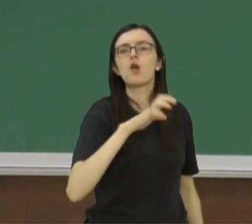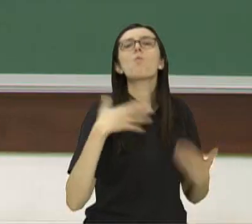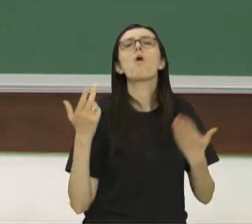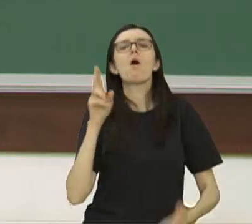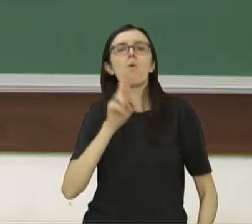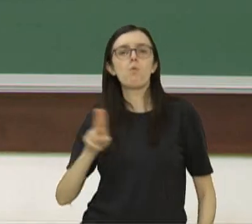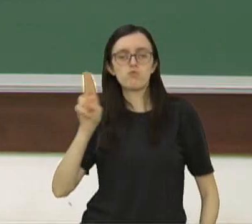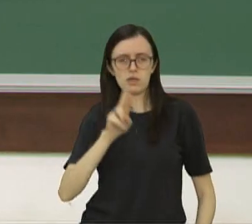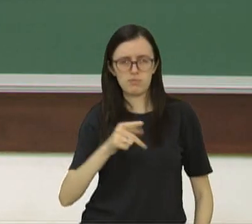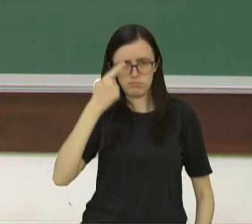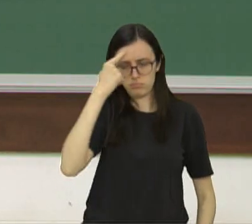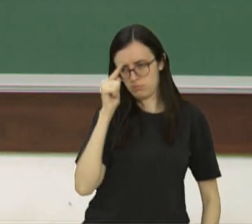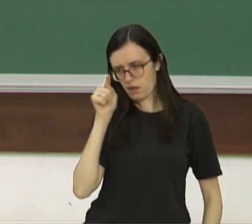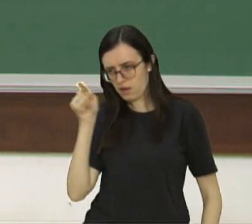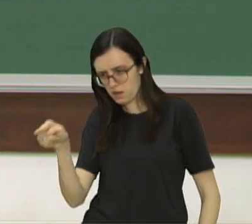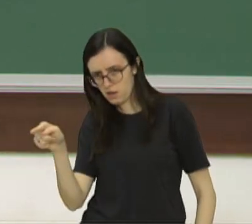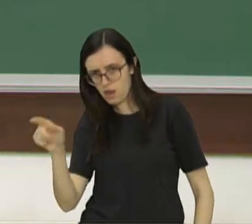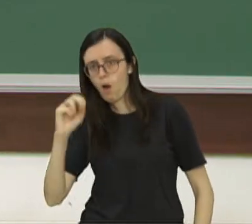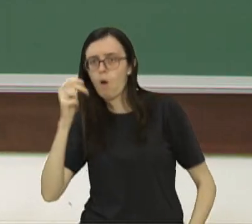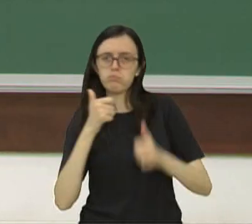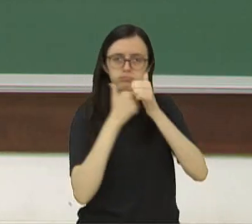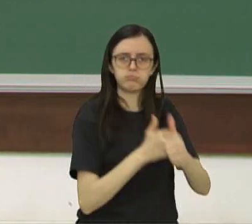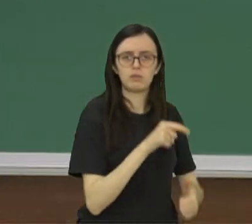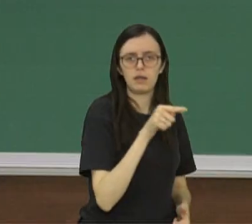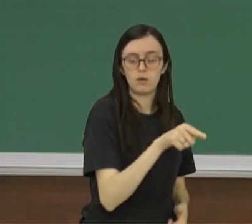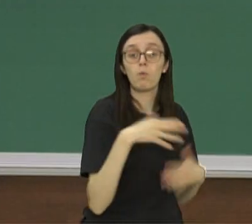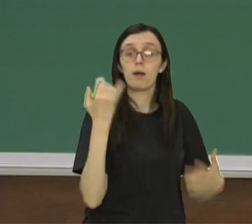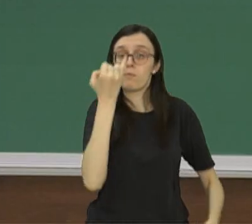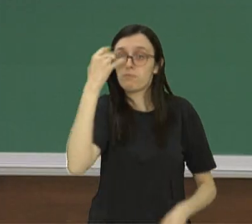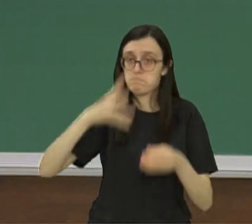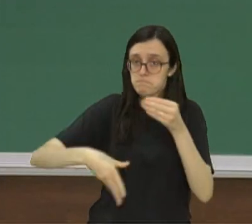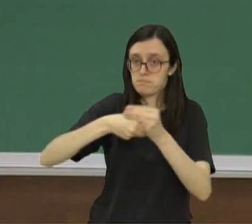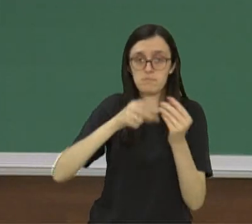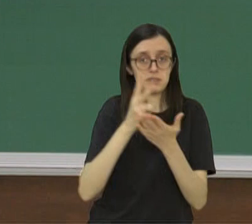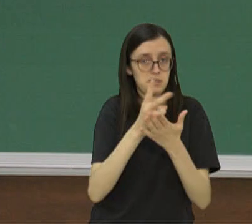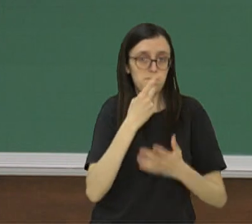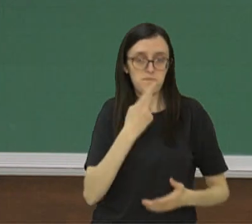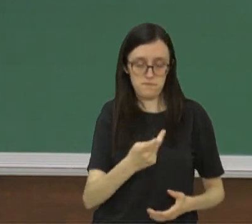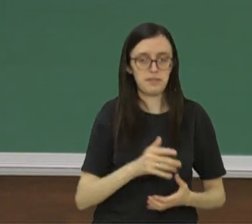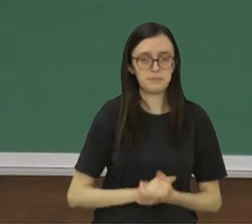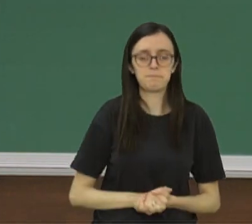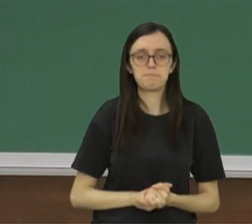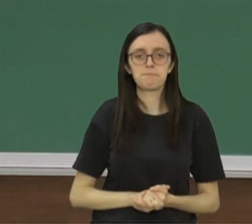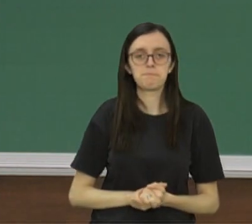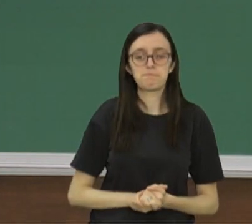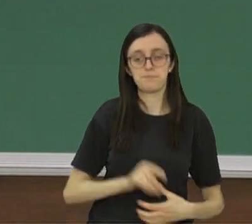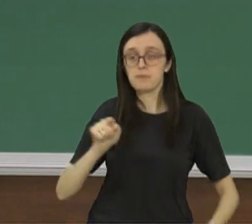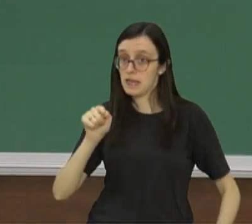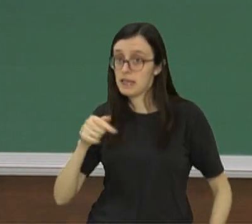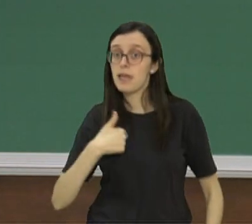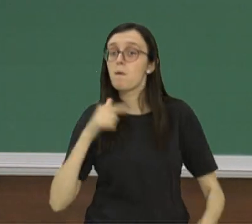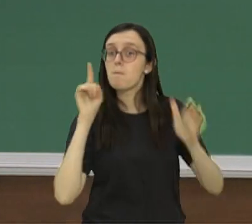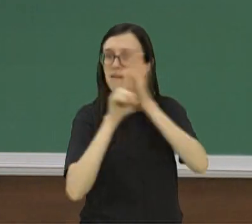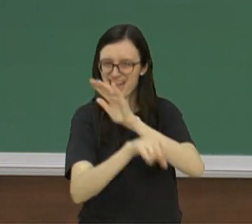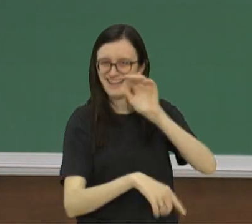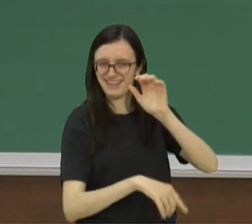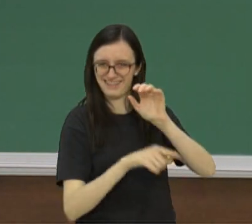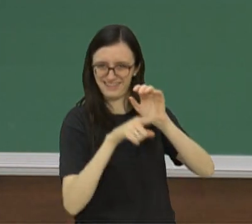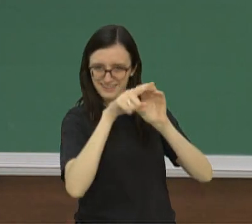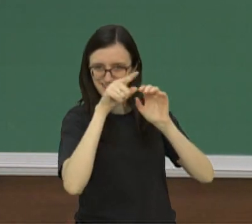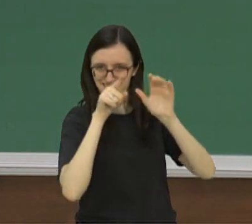utilizando, se é a regionalização segundo o IBGE ou é segundo a regionalização da lei. Então, aqui eu estou perguntando em